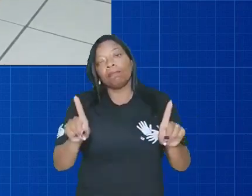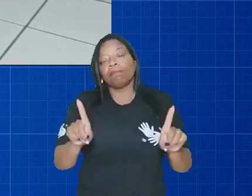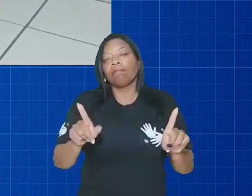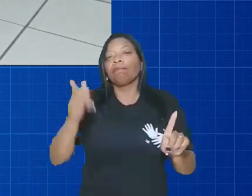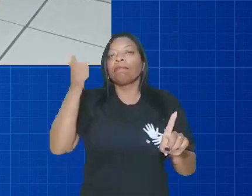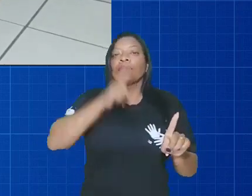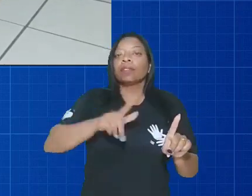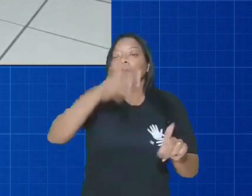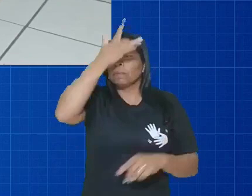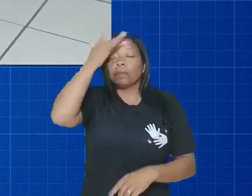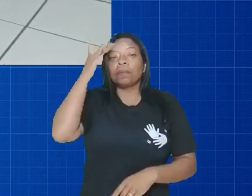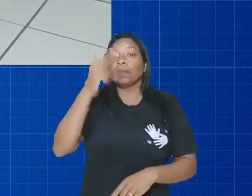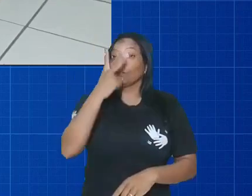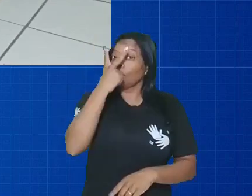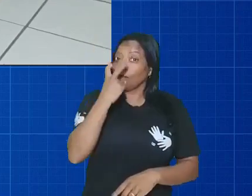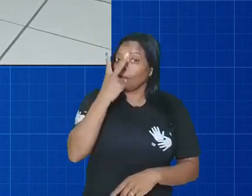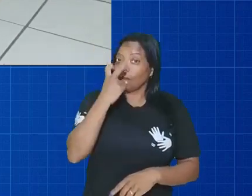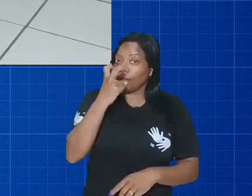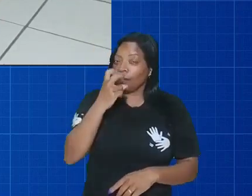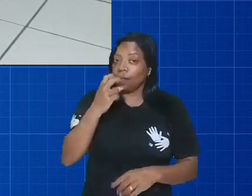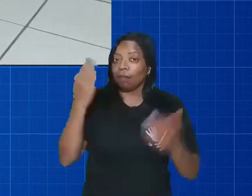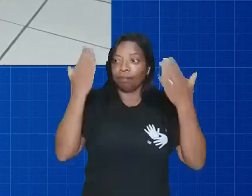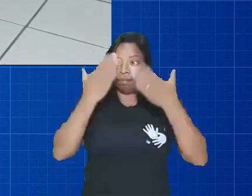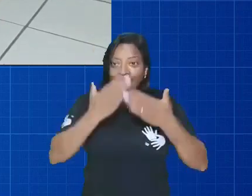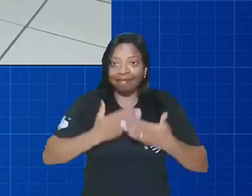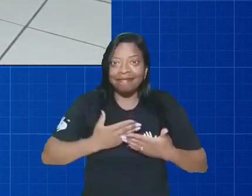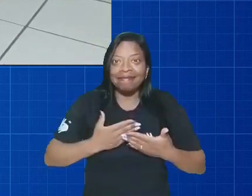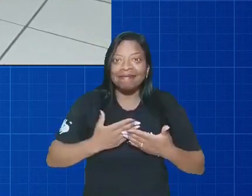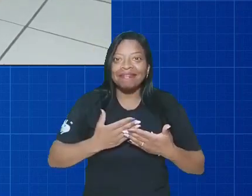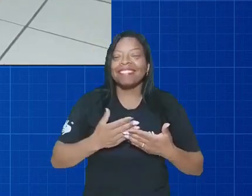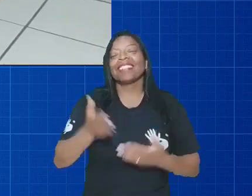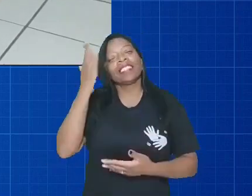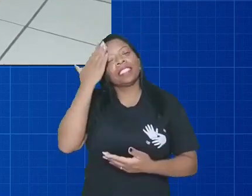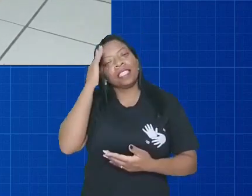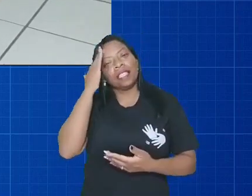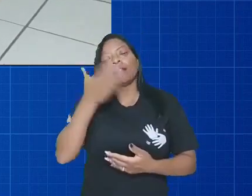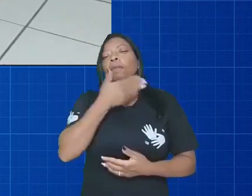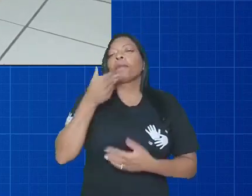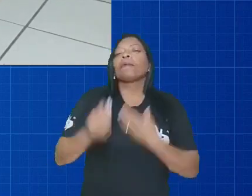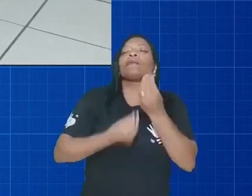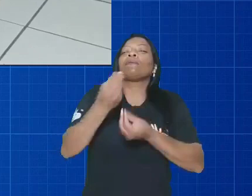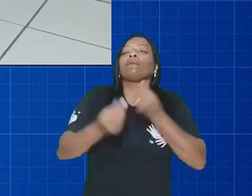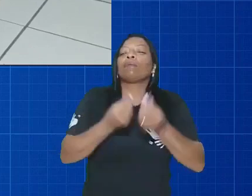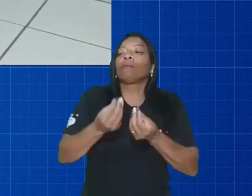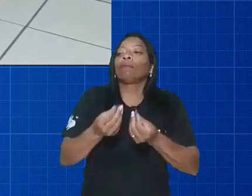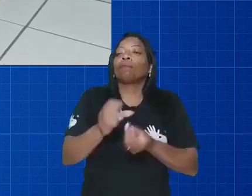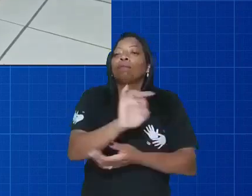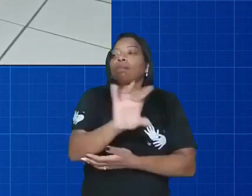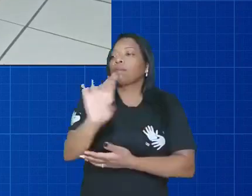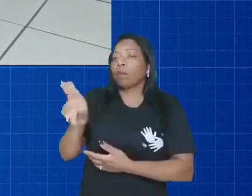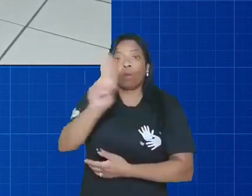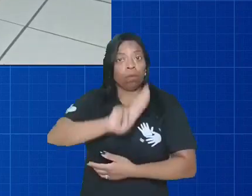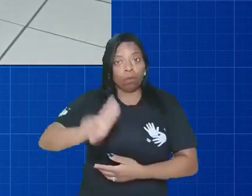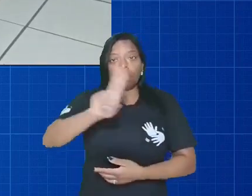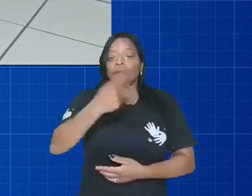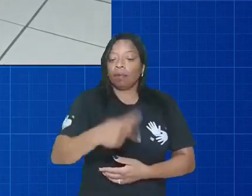sido assim um ganho muito grande para o nosso universo da pessoa com deficiência visual, cega ou com baixa visão. Então a gente também tem